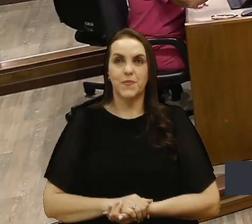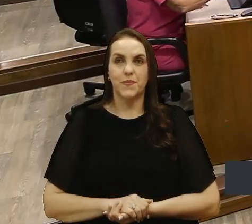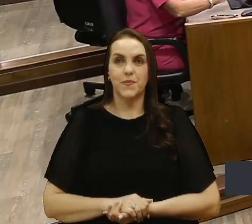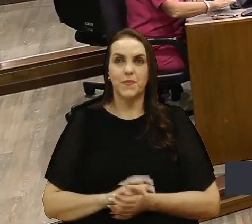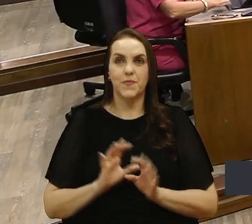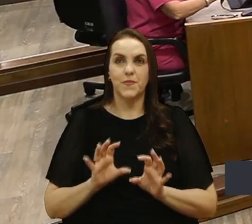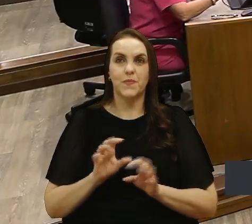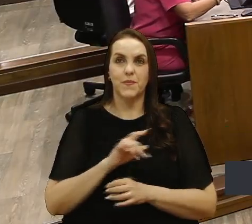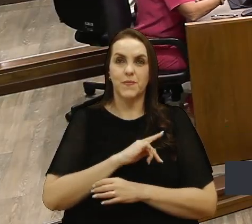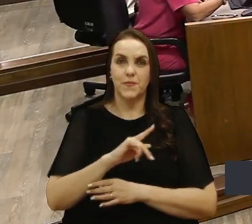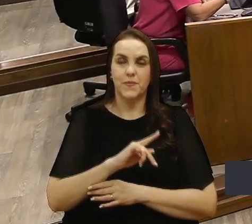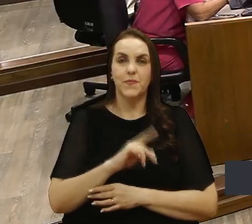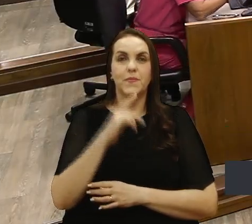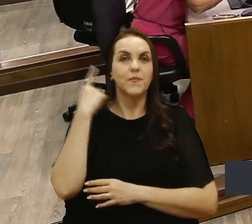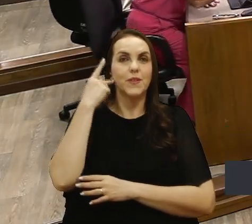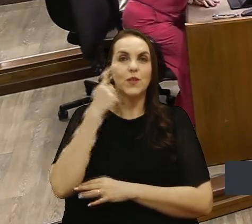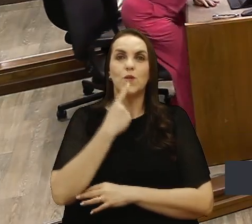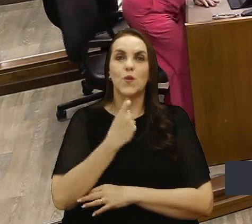inscrito, vereadora Rose Frigerio.